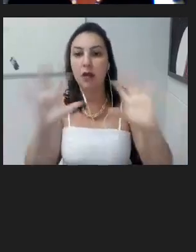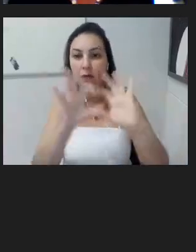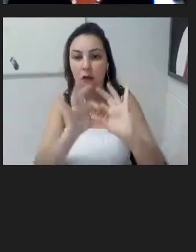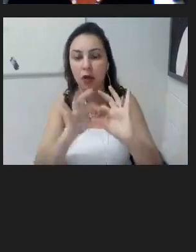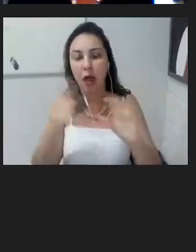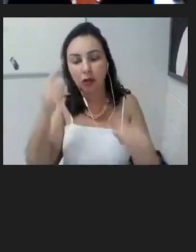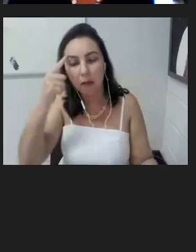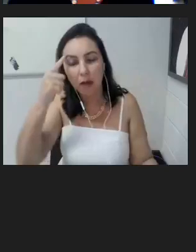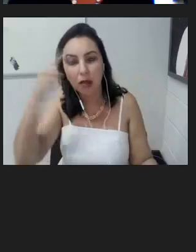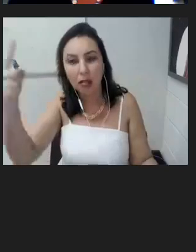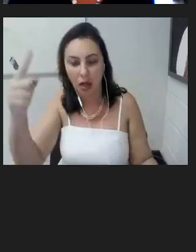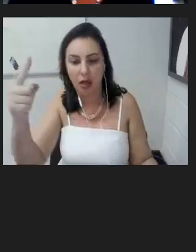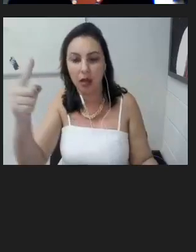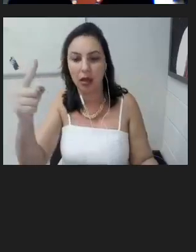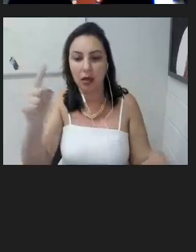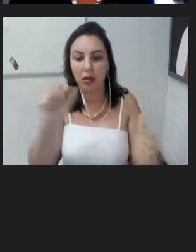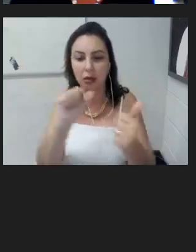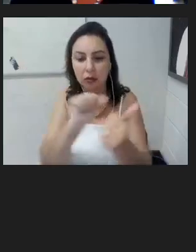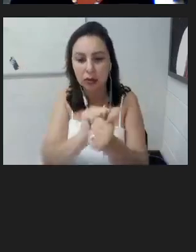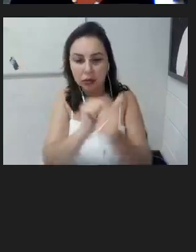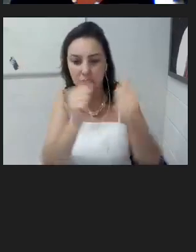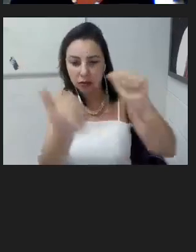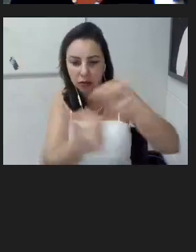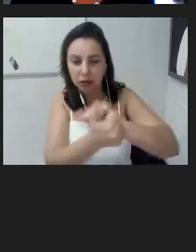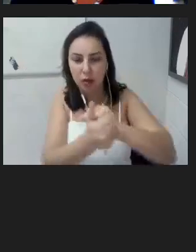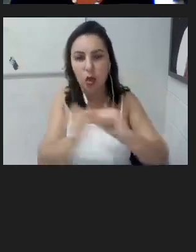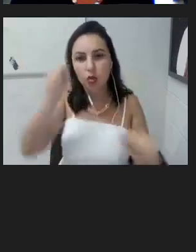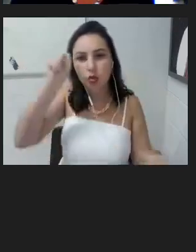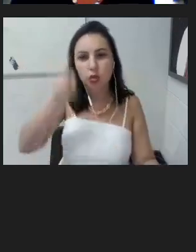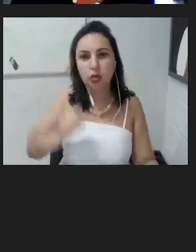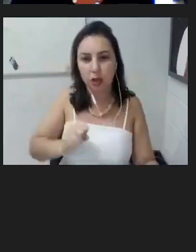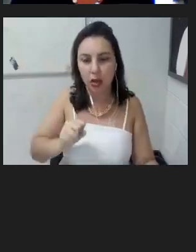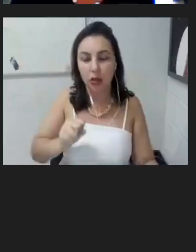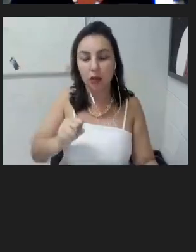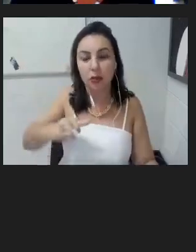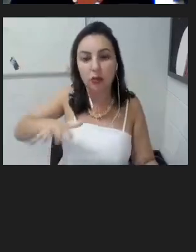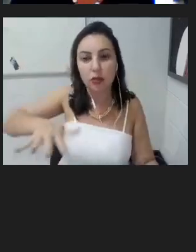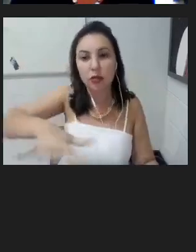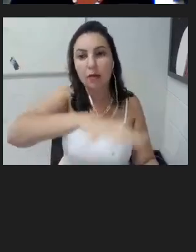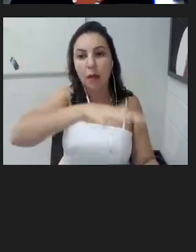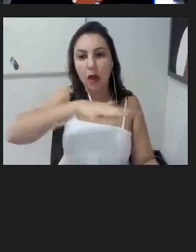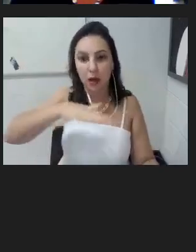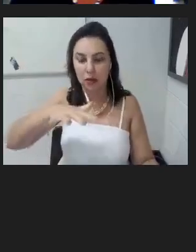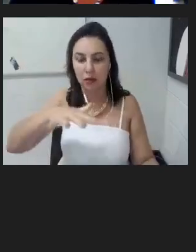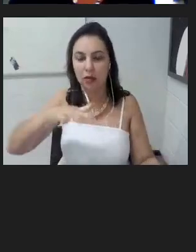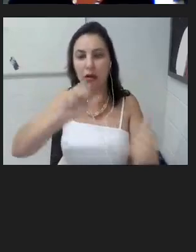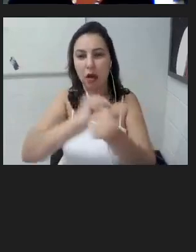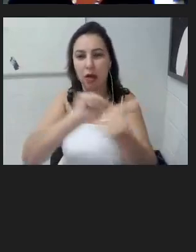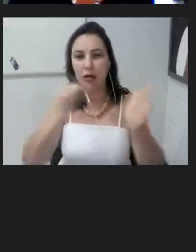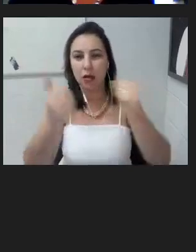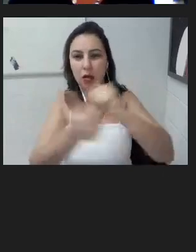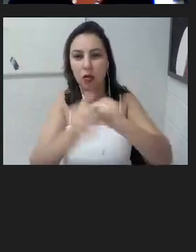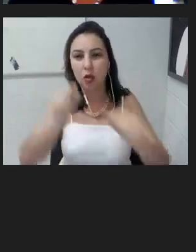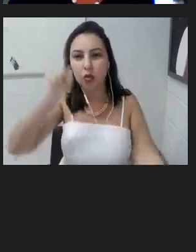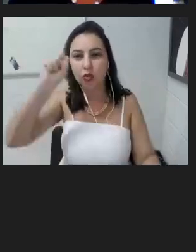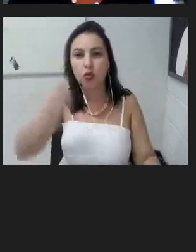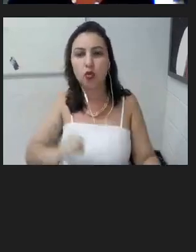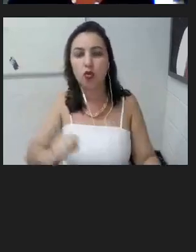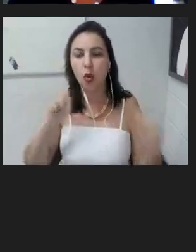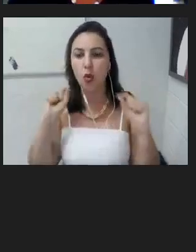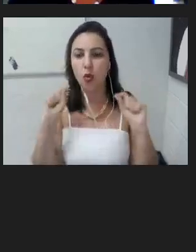de adequação do sujeito a um espaço. Adequação do sujeito seja